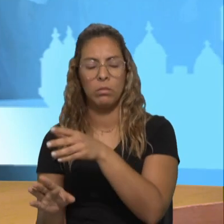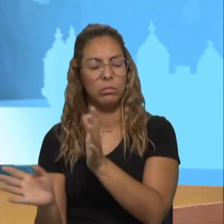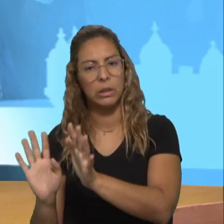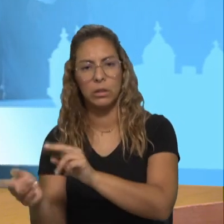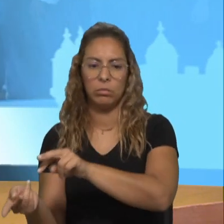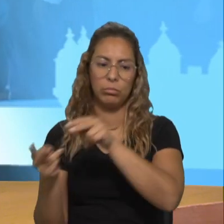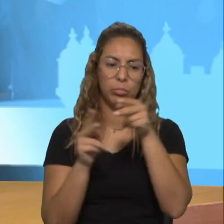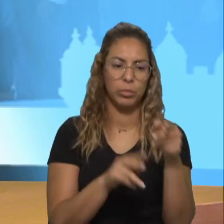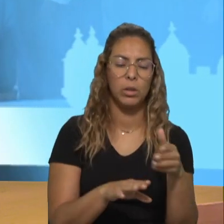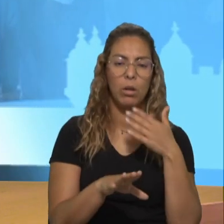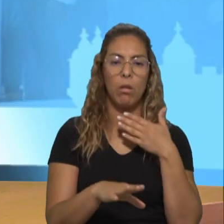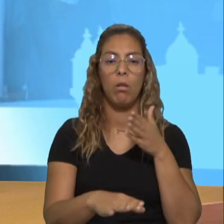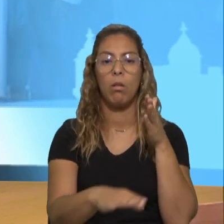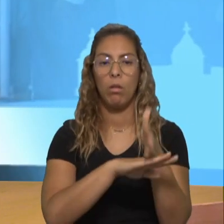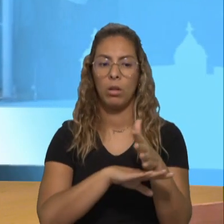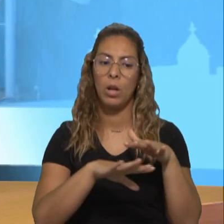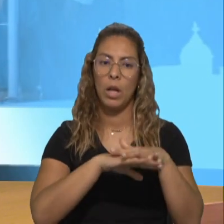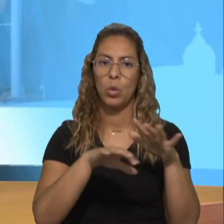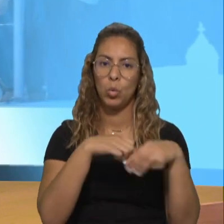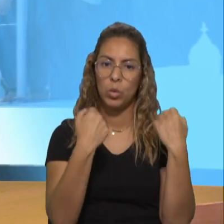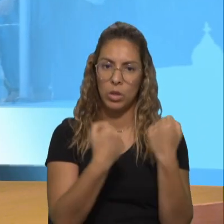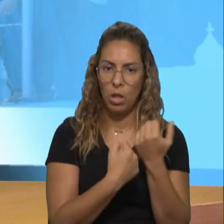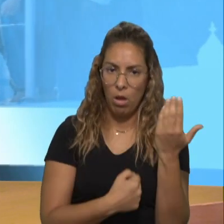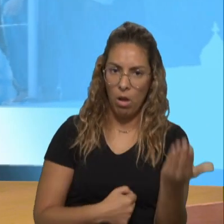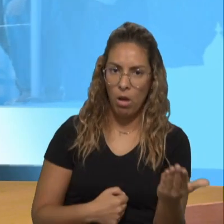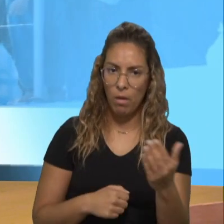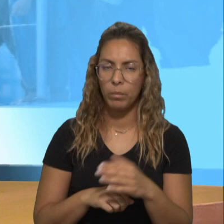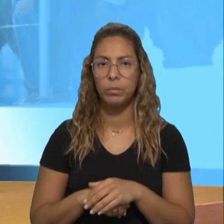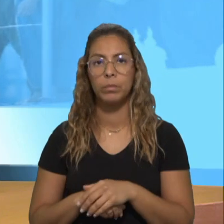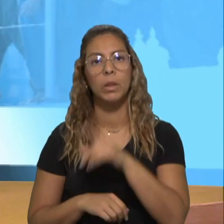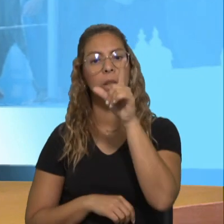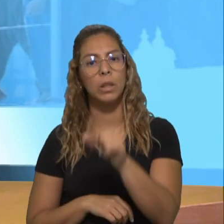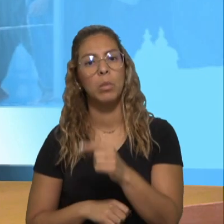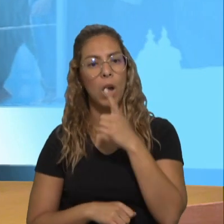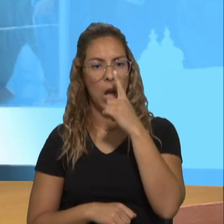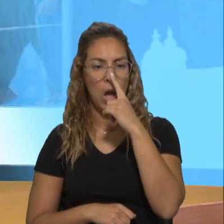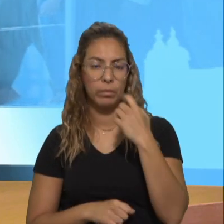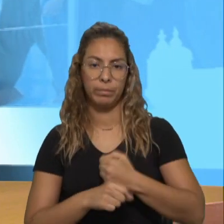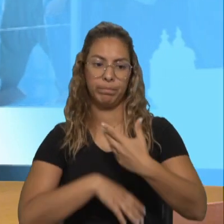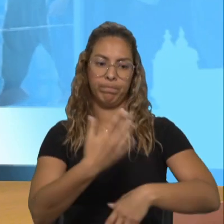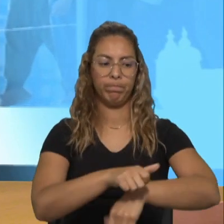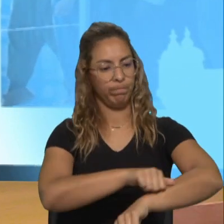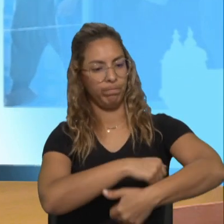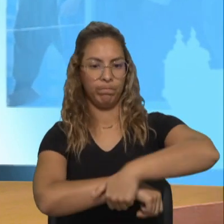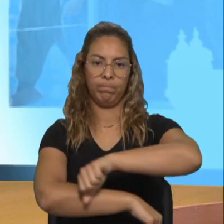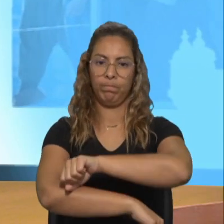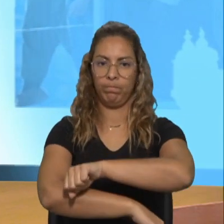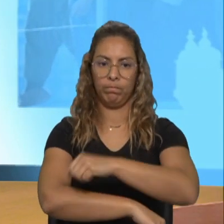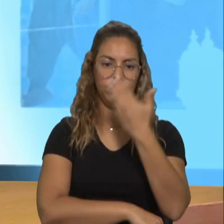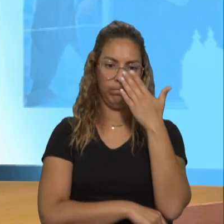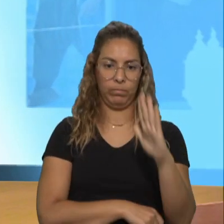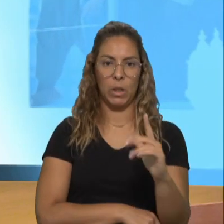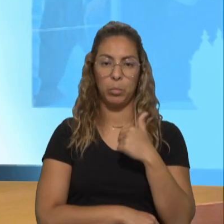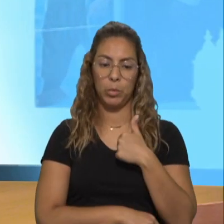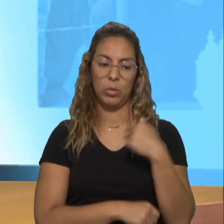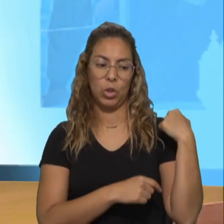mais interventivos nas redes sociais. E depois também temos a questão do ativismo, não é? Acho que a minha